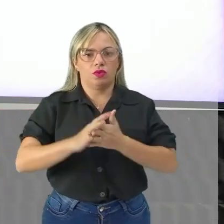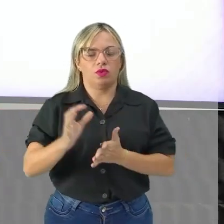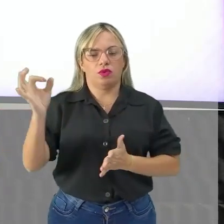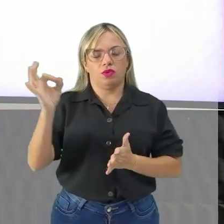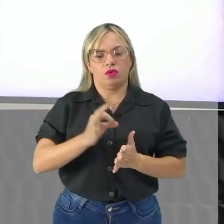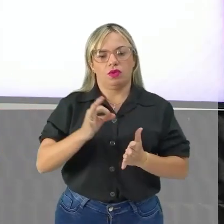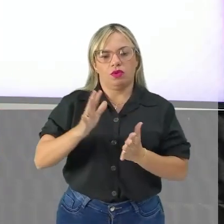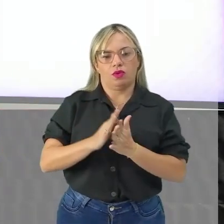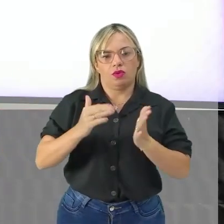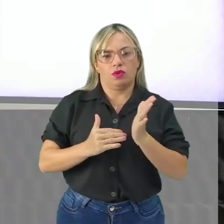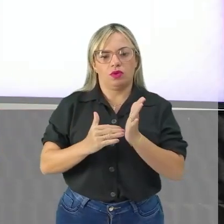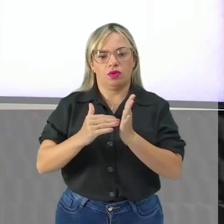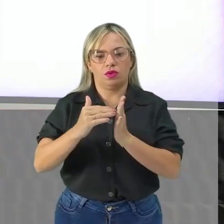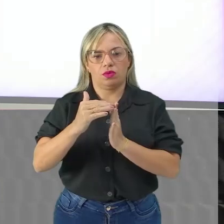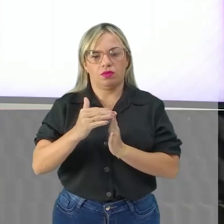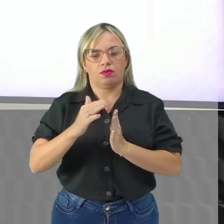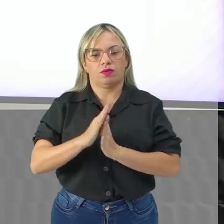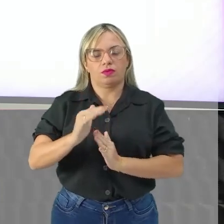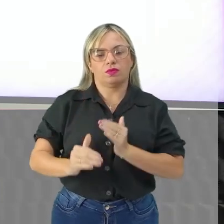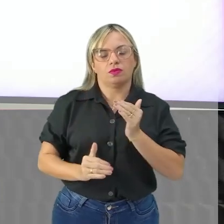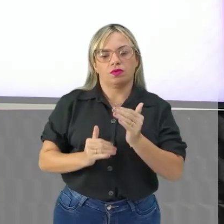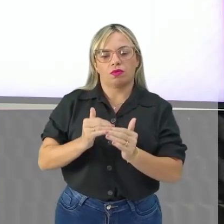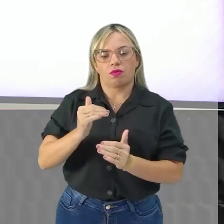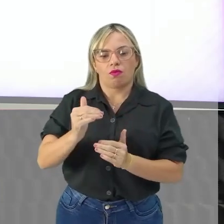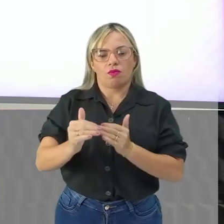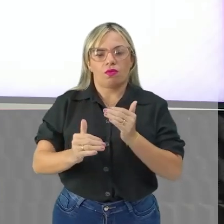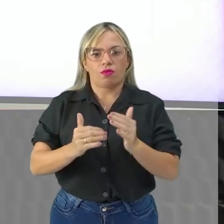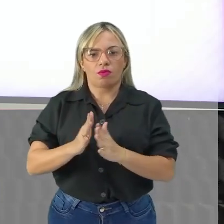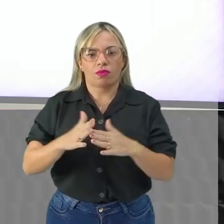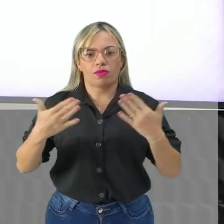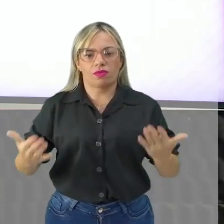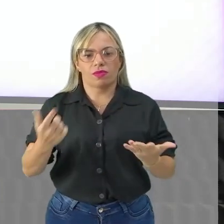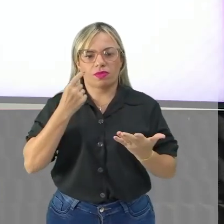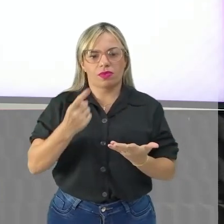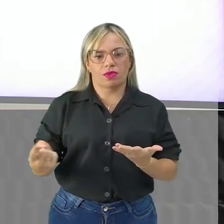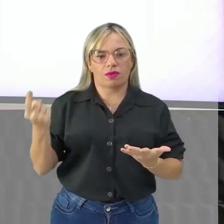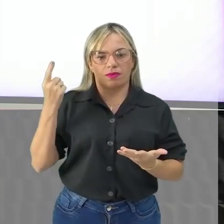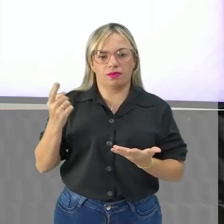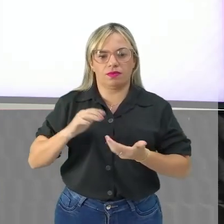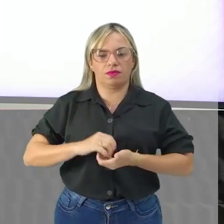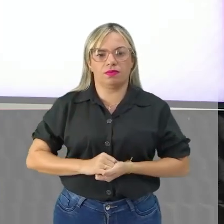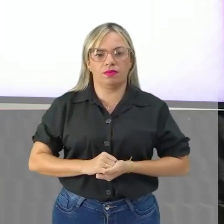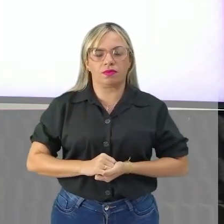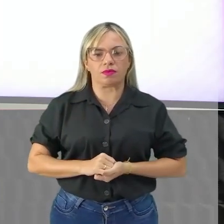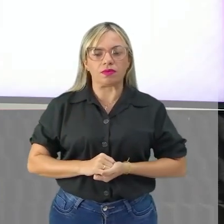seja, que passou por esse processo de